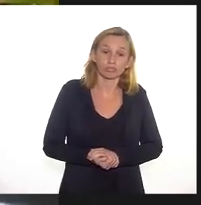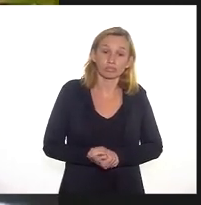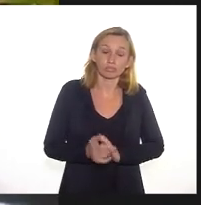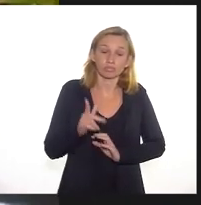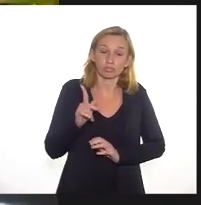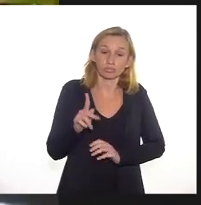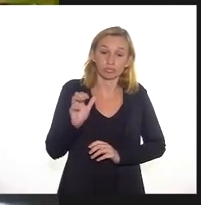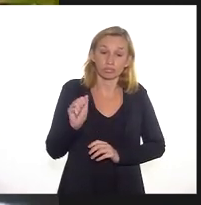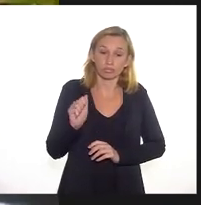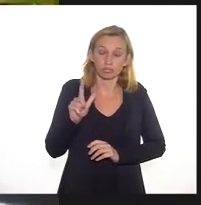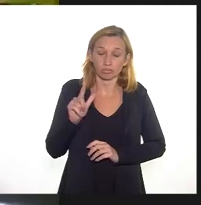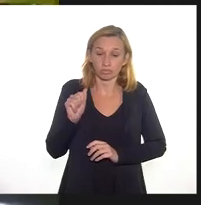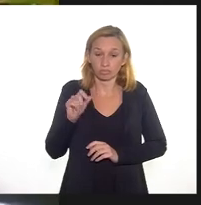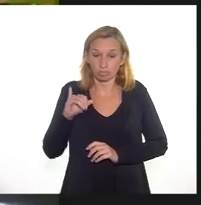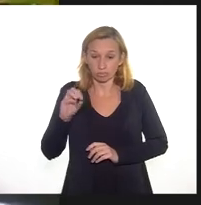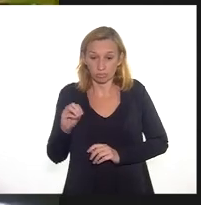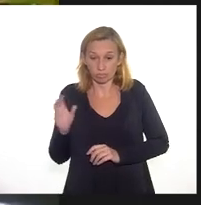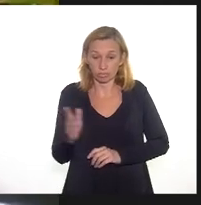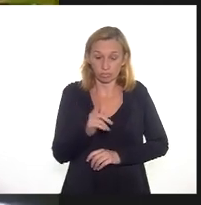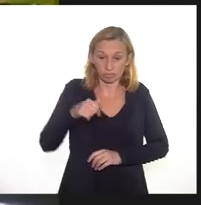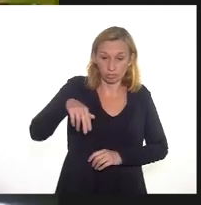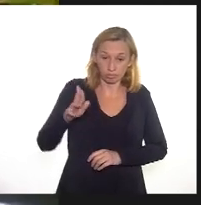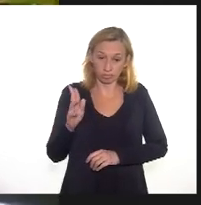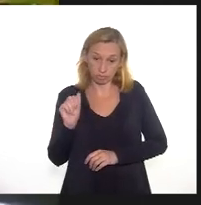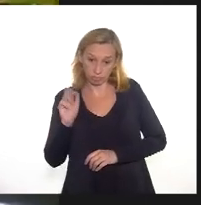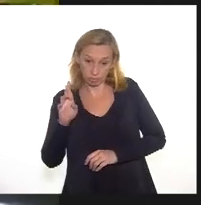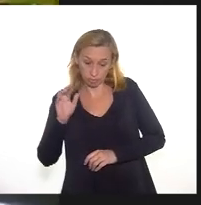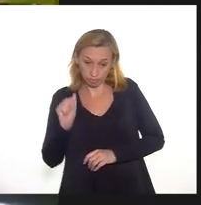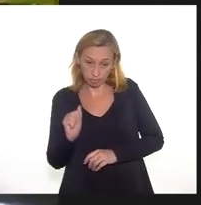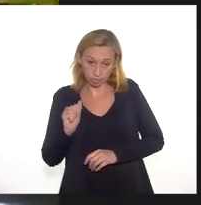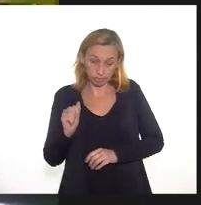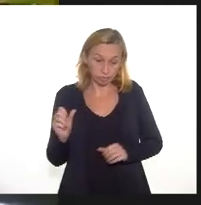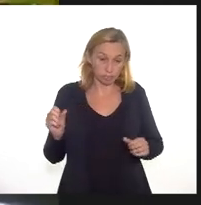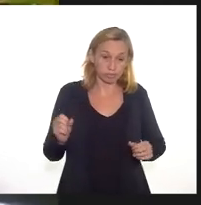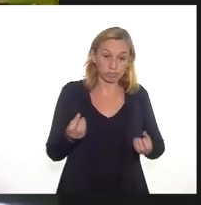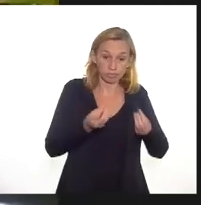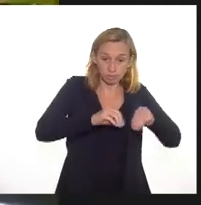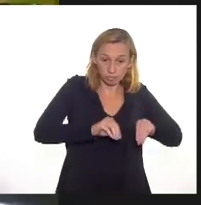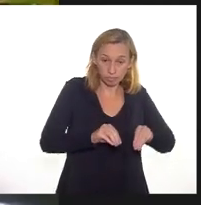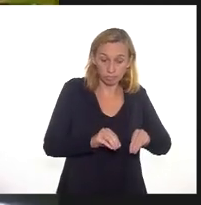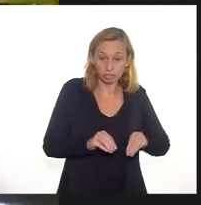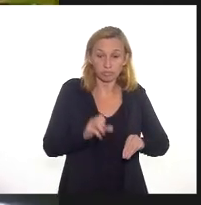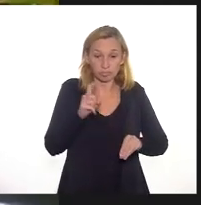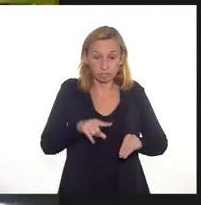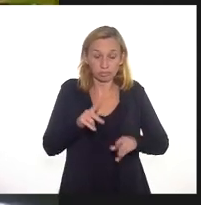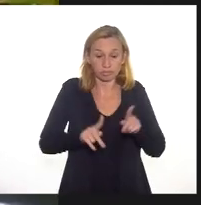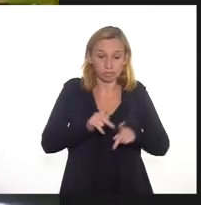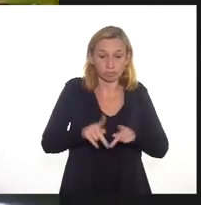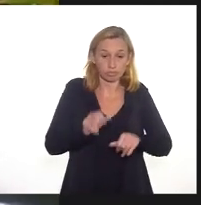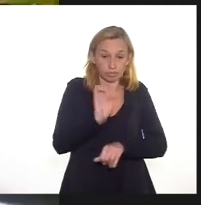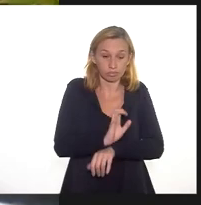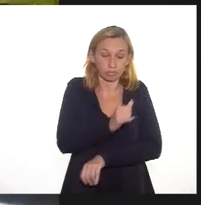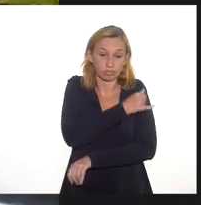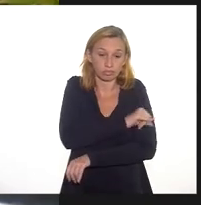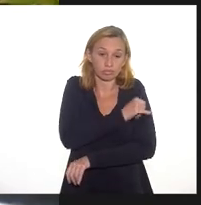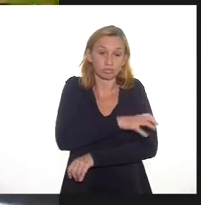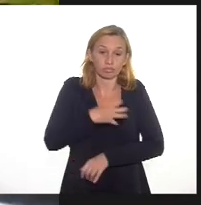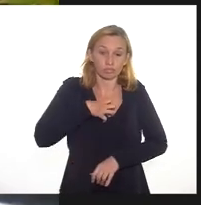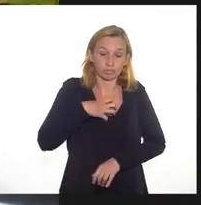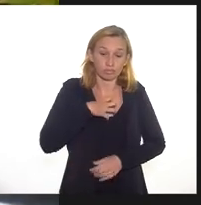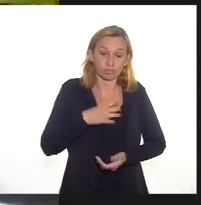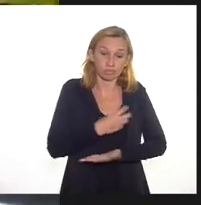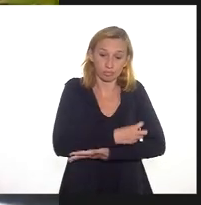Guanabara e que o maior prejudicado é a população do Estado do Rio de Janeiro. Então, nesse sentido,